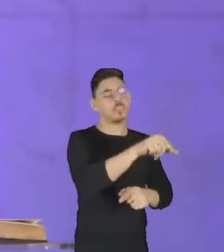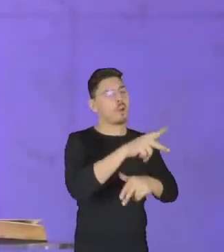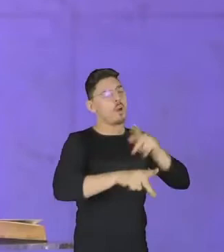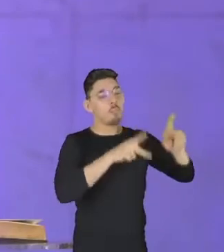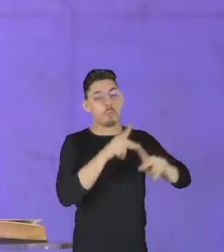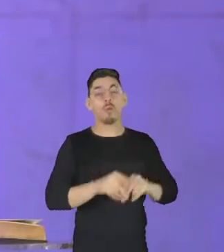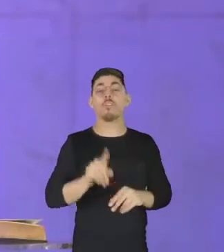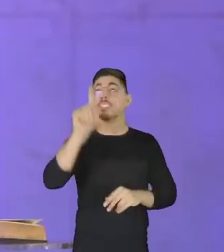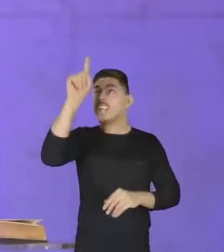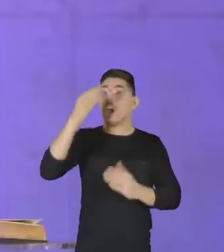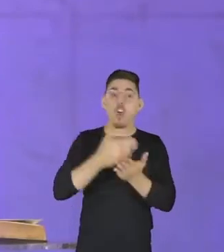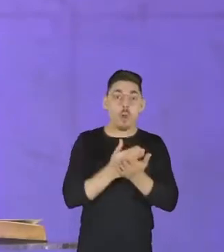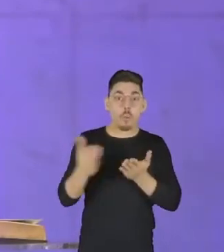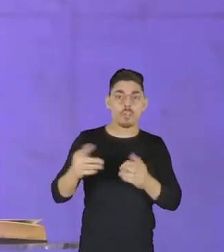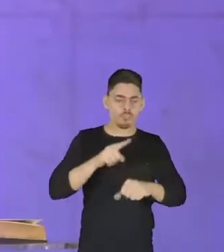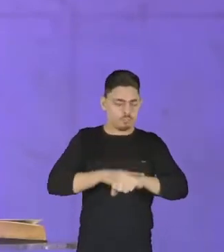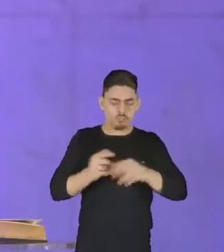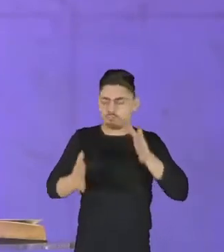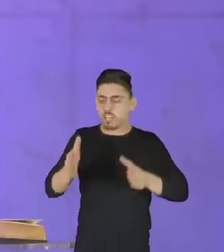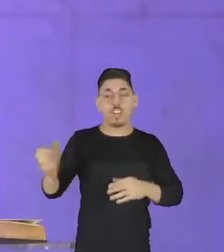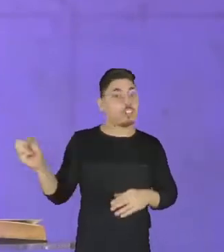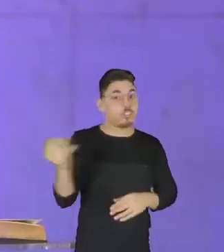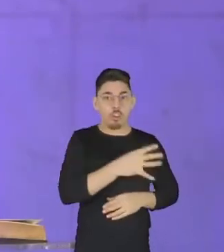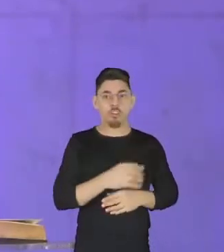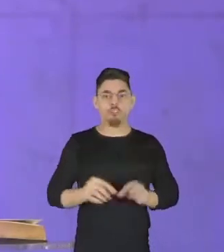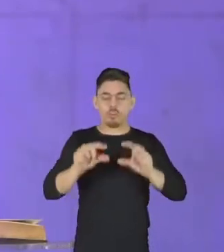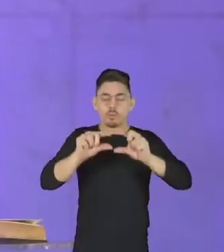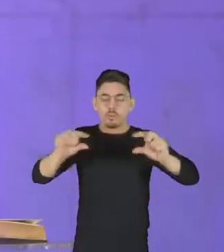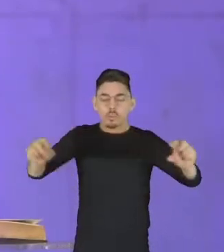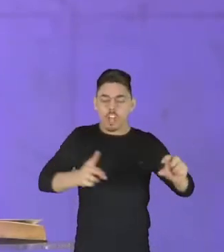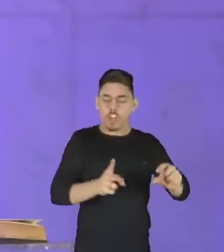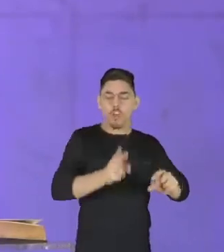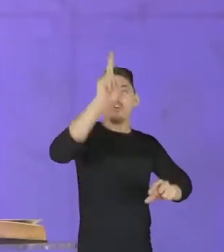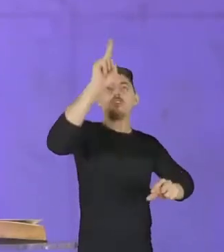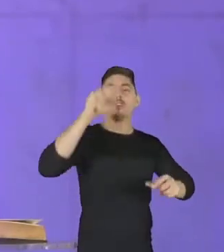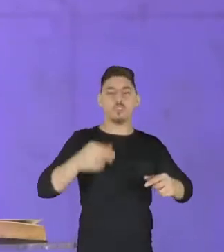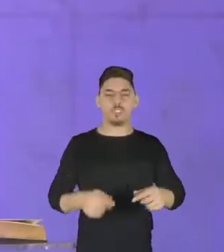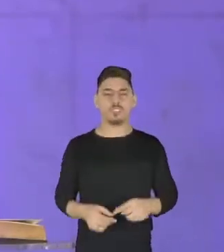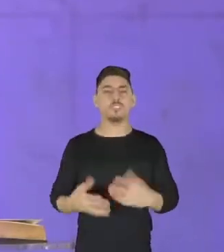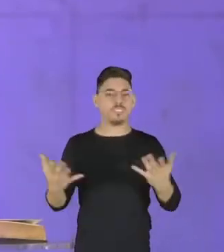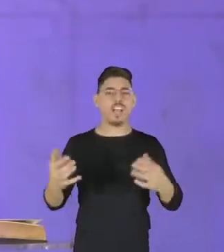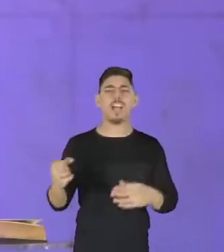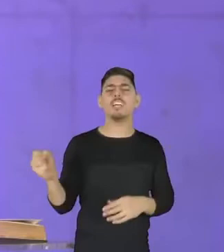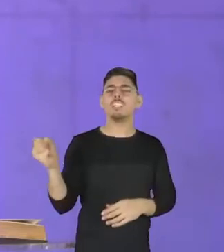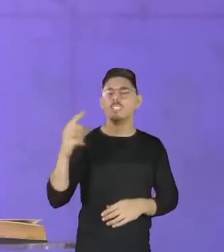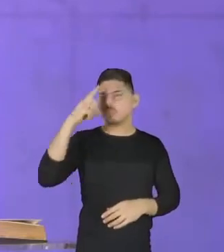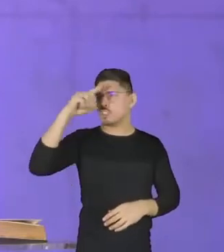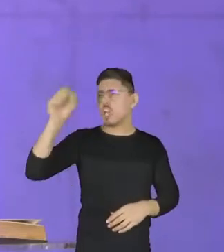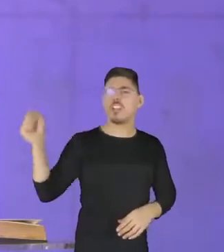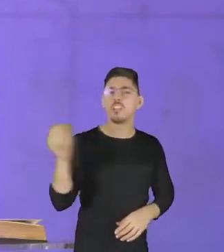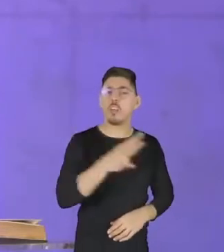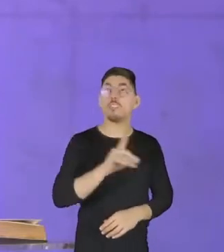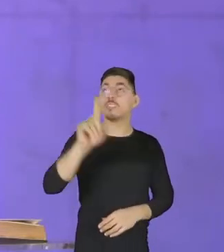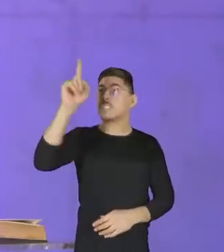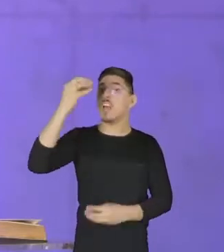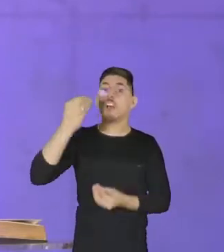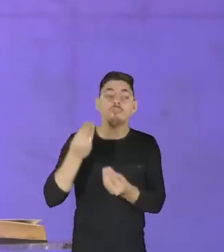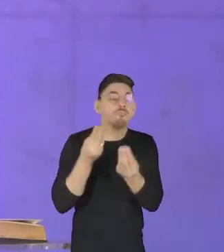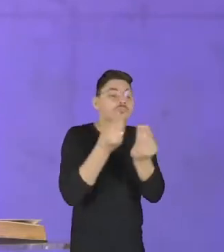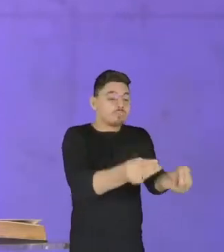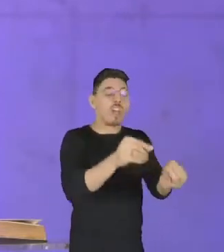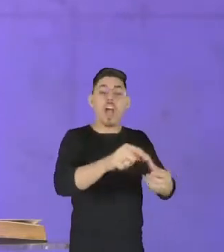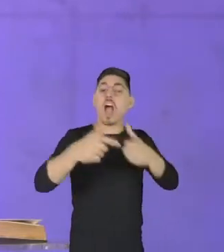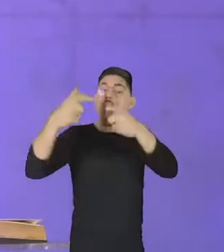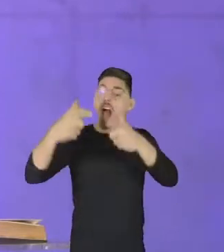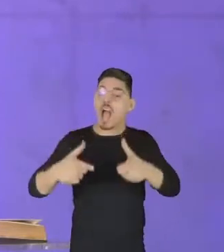tempo, uma nova época. O Senhor inaugurou novos dias na vida do povo. O Senhor deu a terra aos